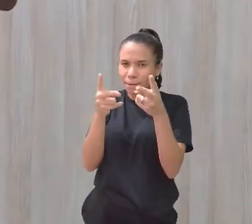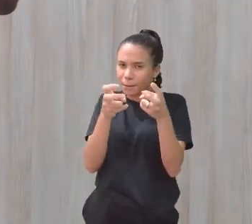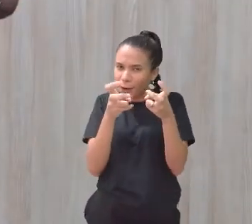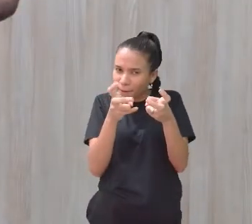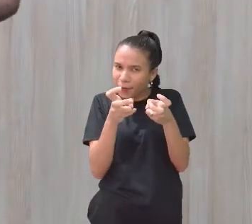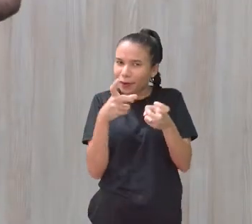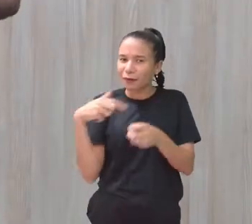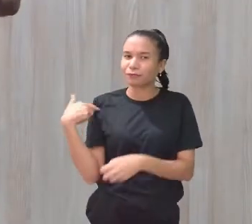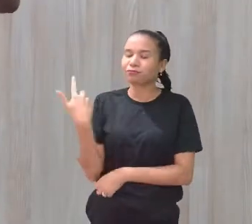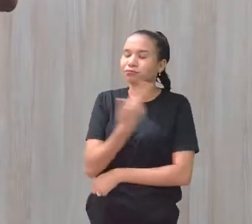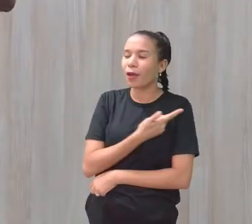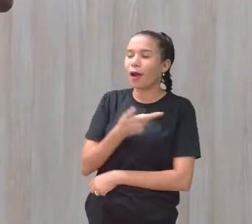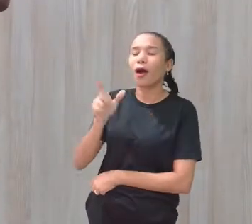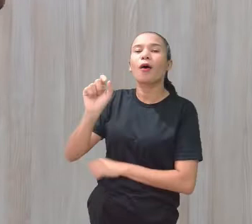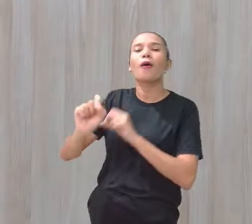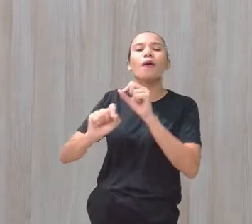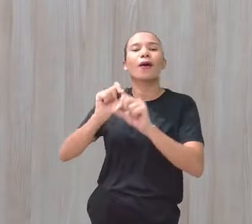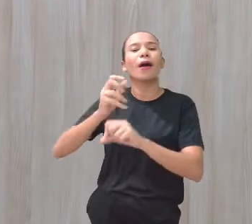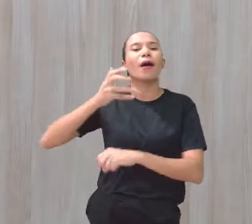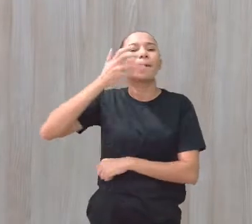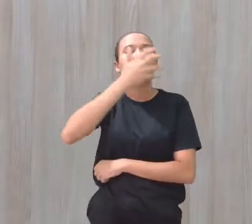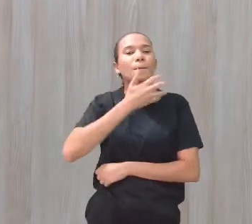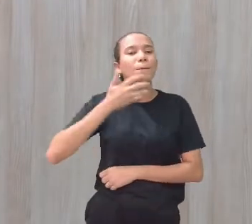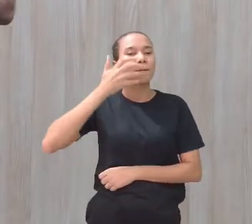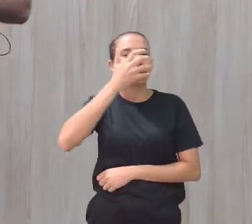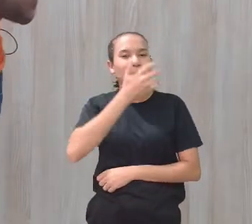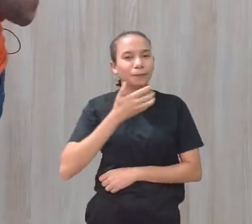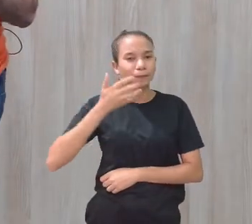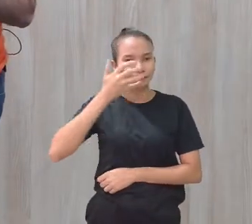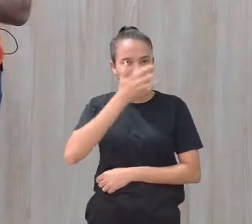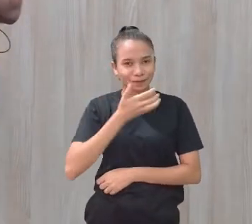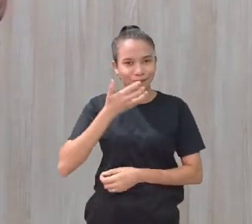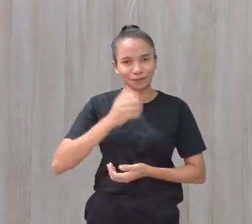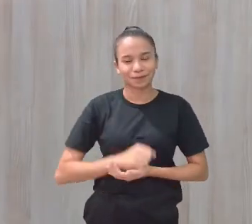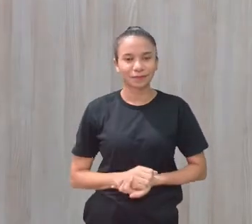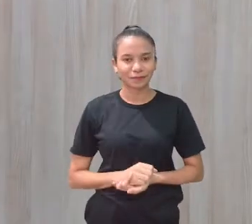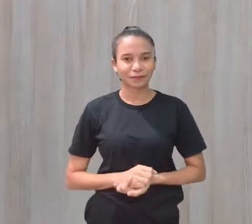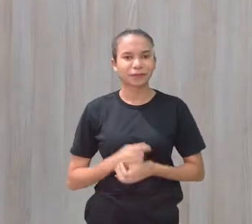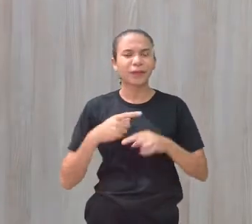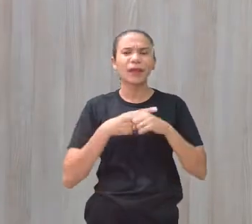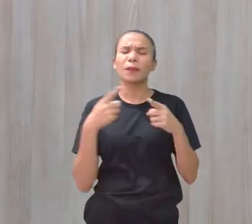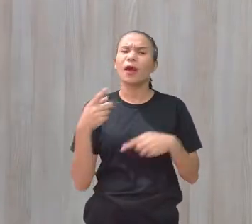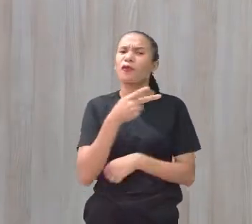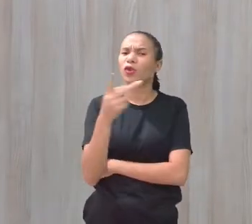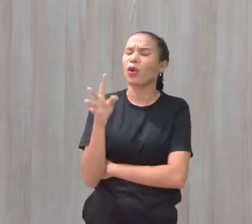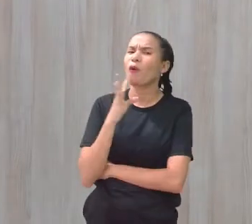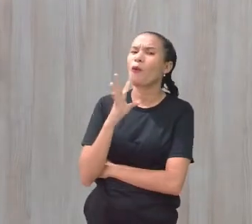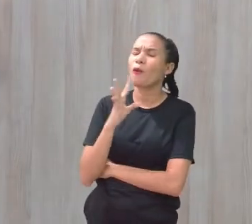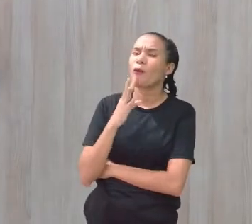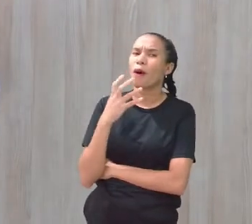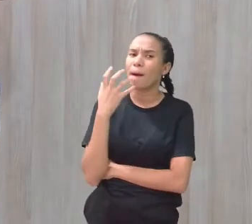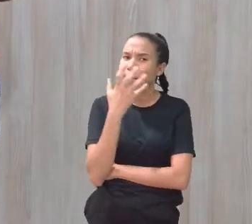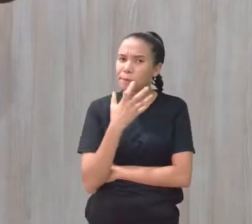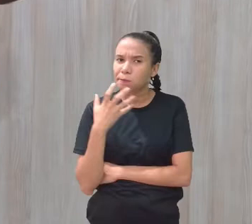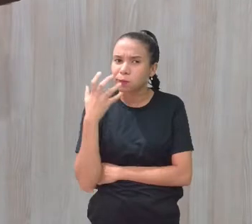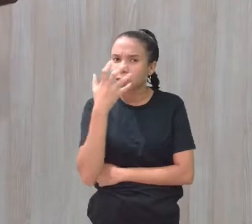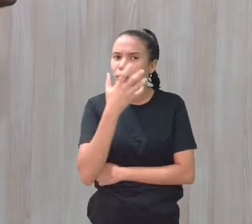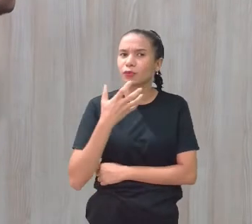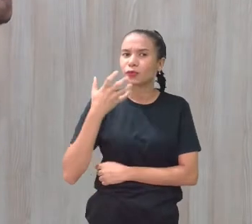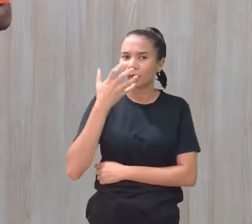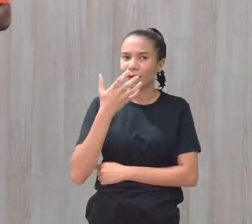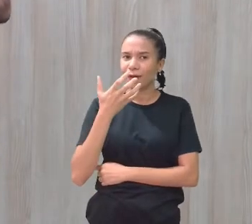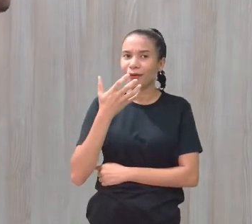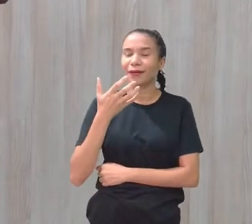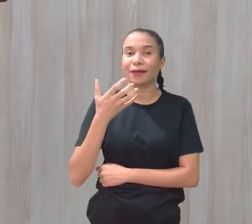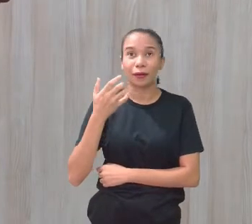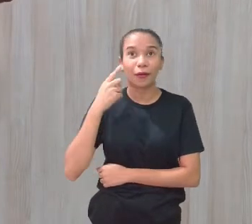a gente escutar aí um pouquinho, né? A música aí. Mas vocês conhecem essa música, né? A música. Ei,